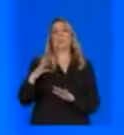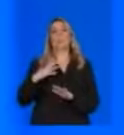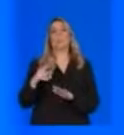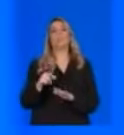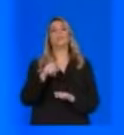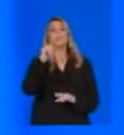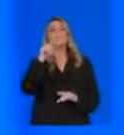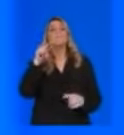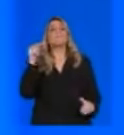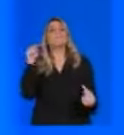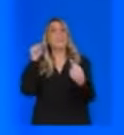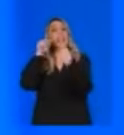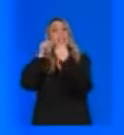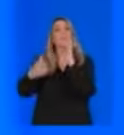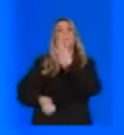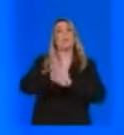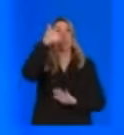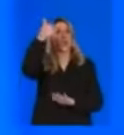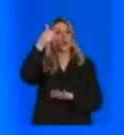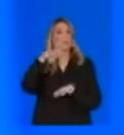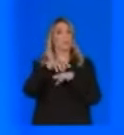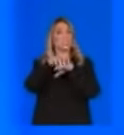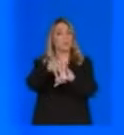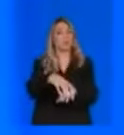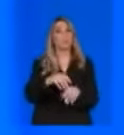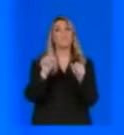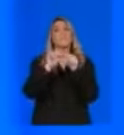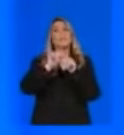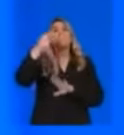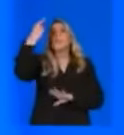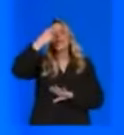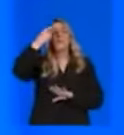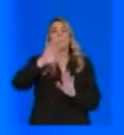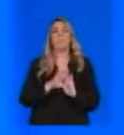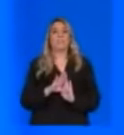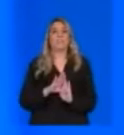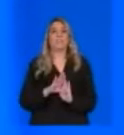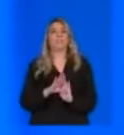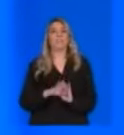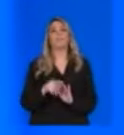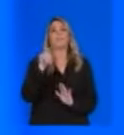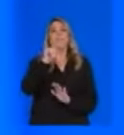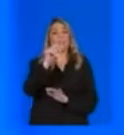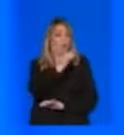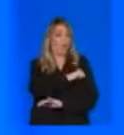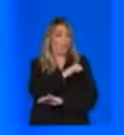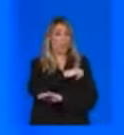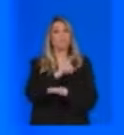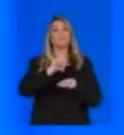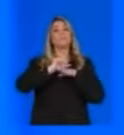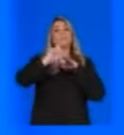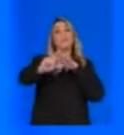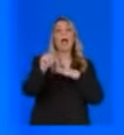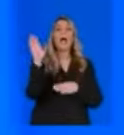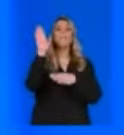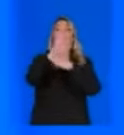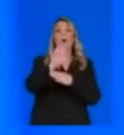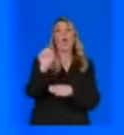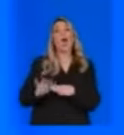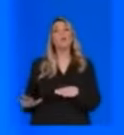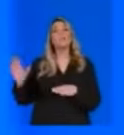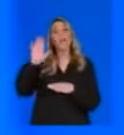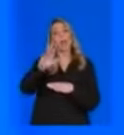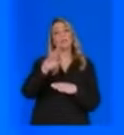entre os modais de transporte e fazendo com que primeira vez a prefeitura do Rio Invista em apoio ao estado em parceria com